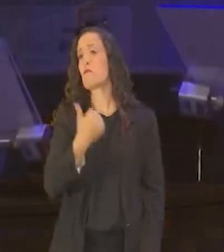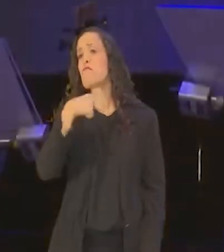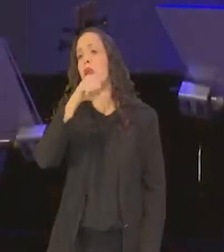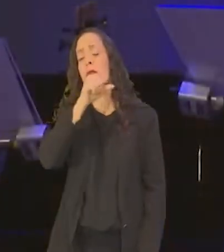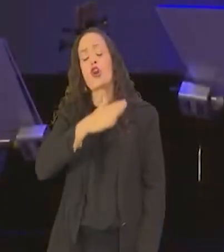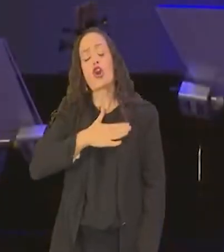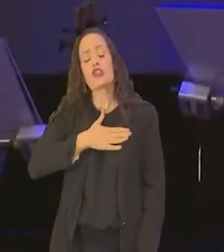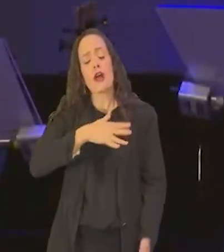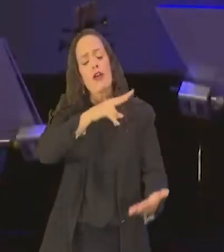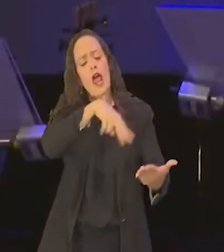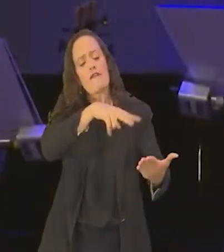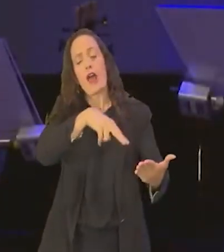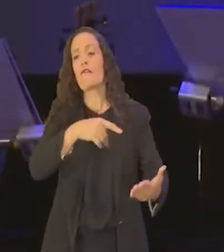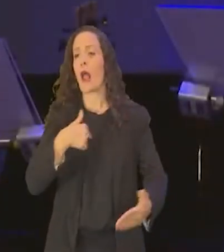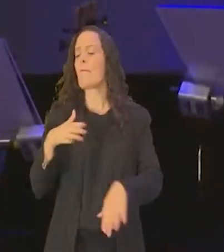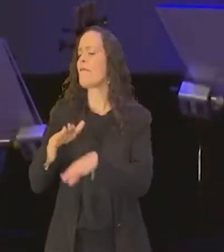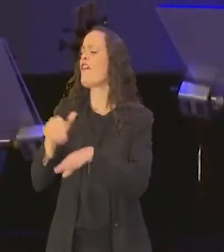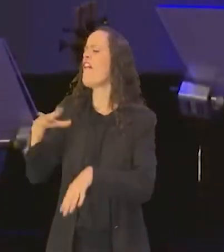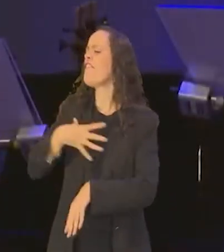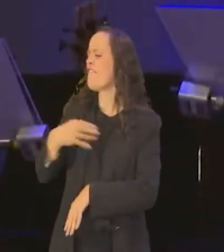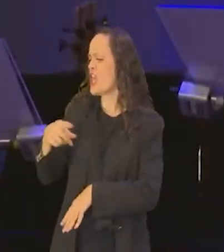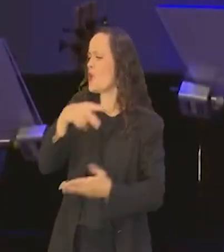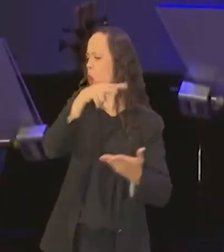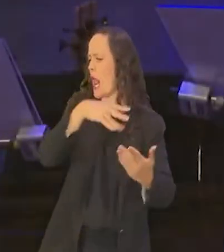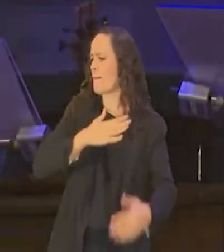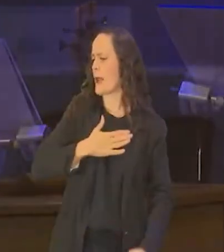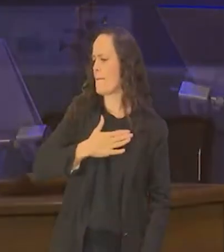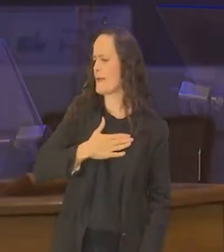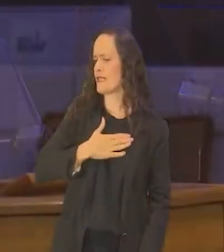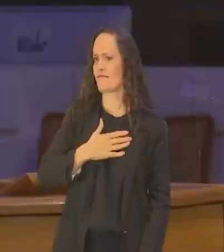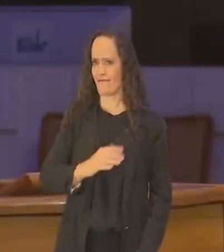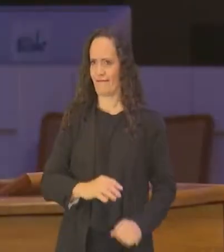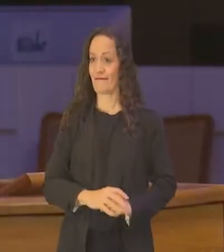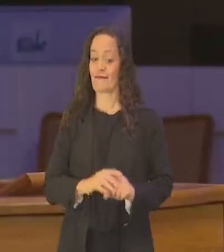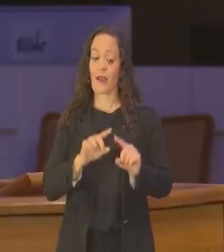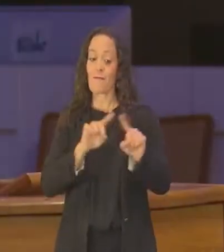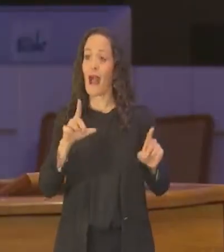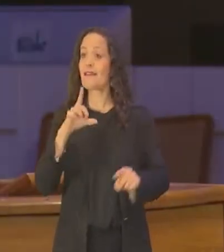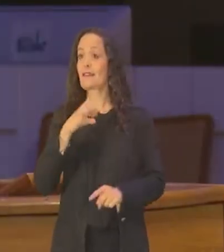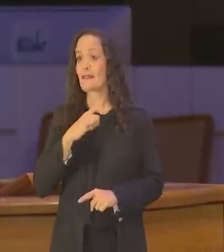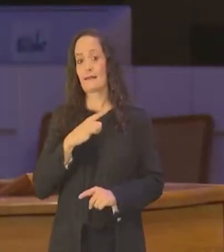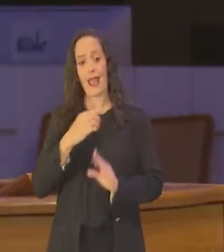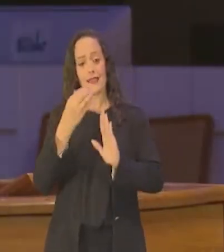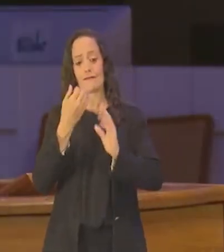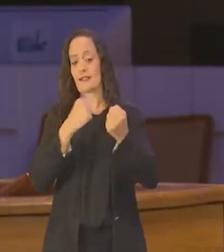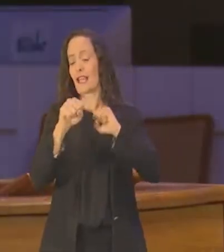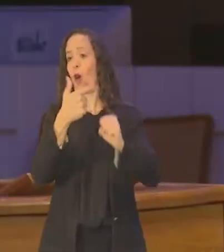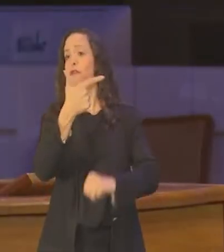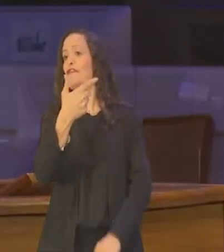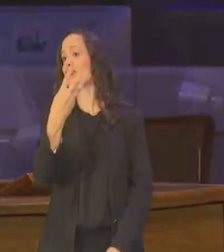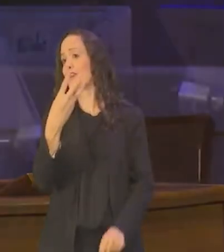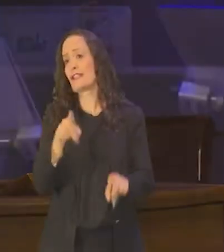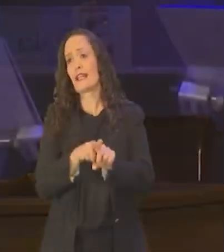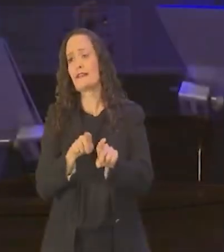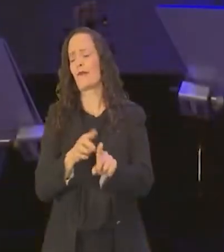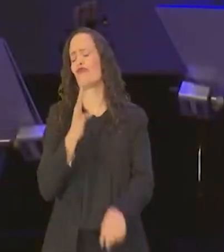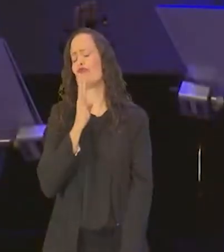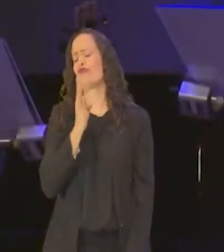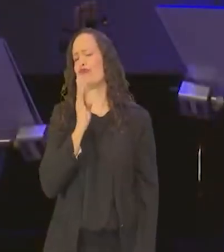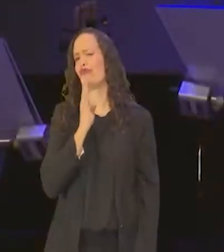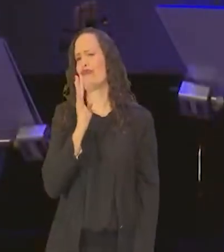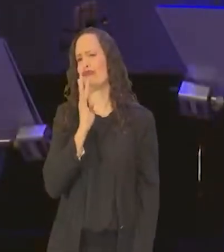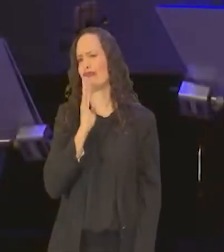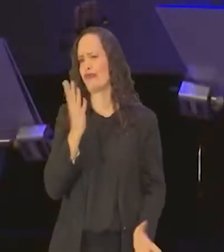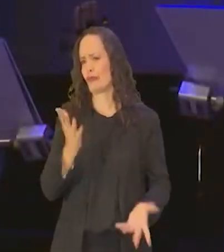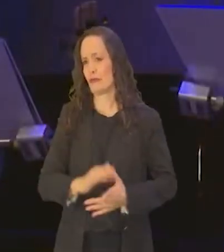e pedia para eu ler para ela. Mas eu me recordo que havia alguns salmos conhecidos, e o Salmo 23 era este salmo. Era o